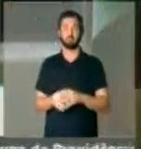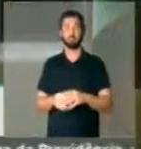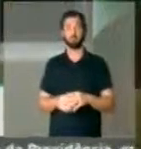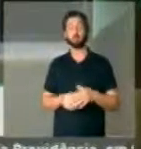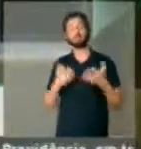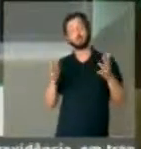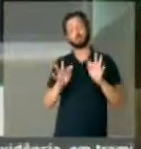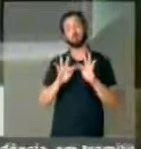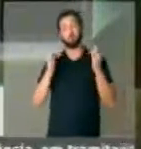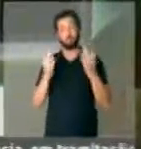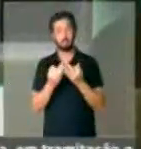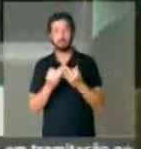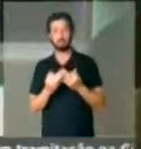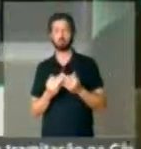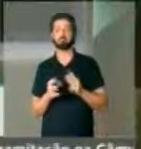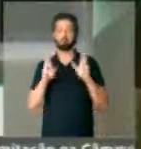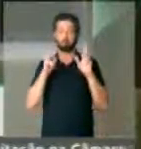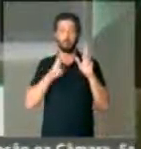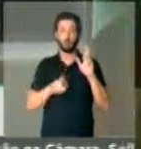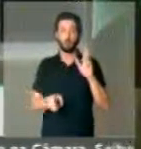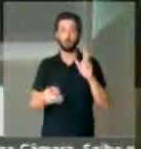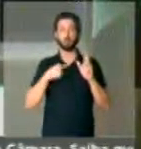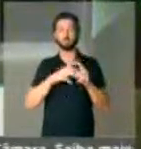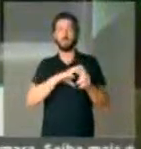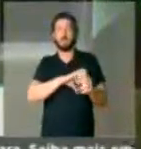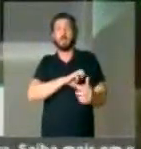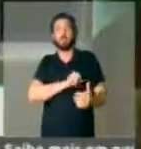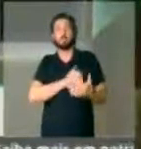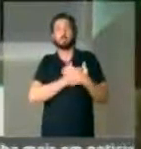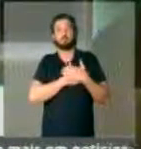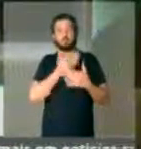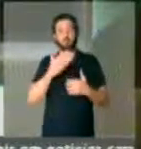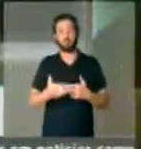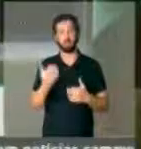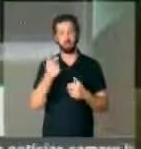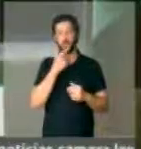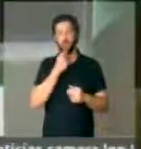possa a sua família continuar com esse grande amor a senhor Elias Príncipe. Muito obrigado.